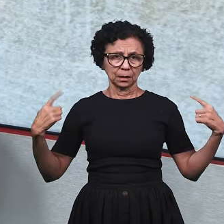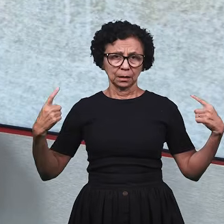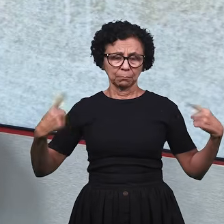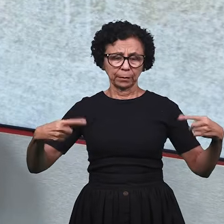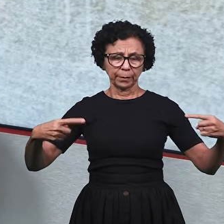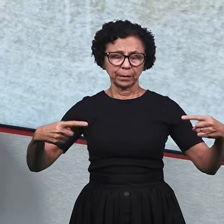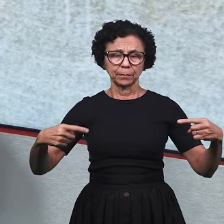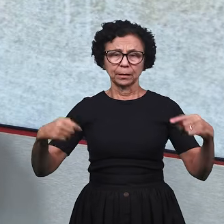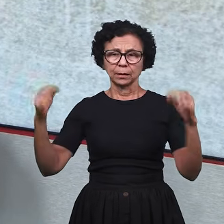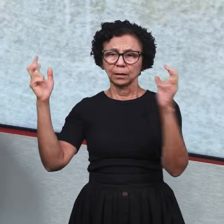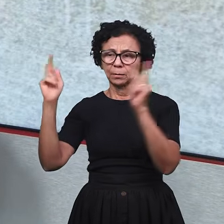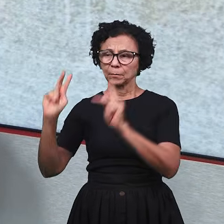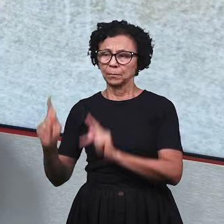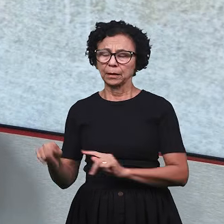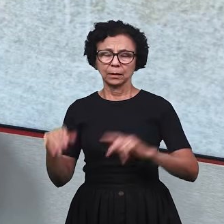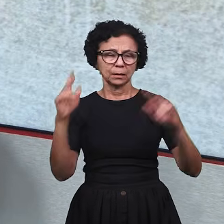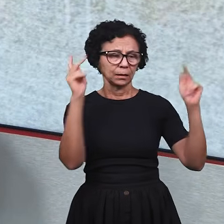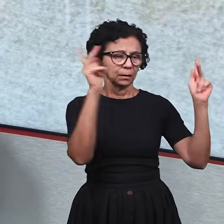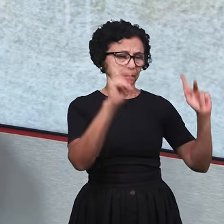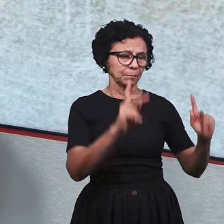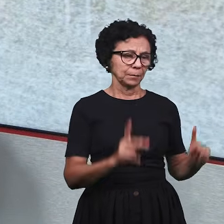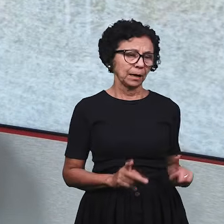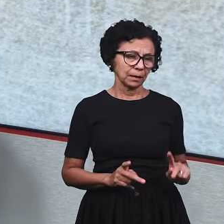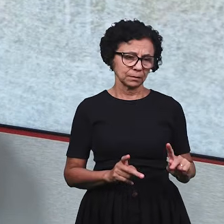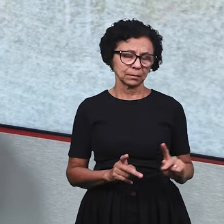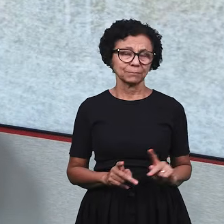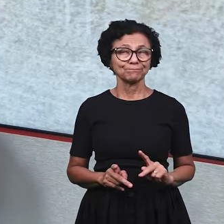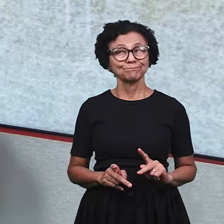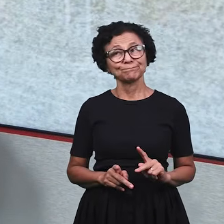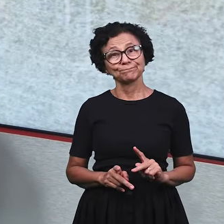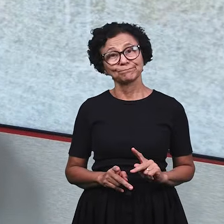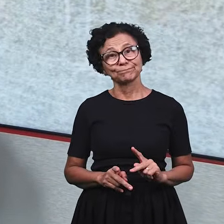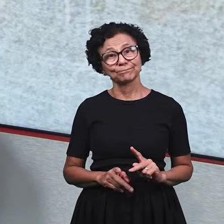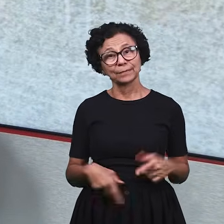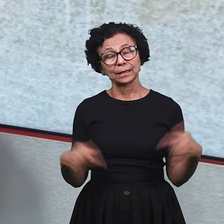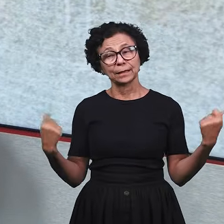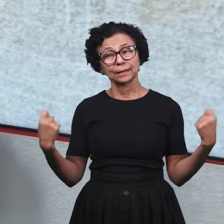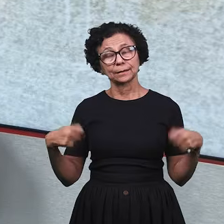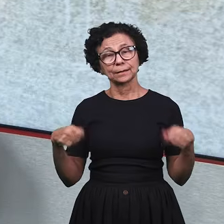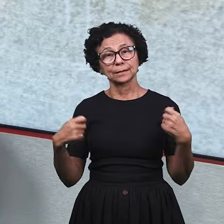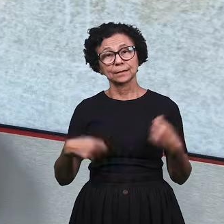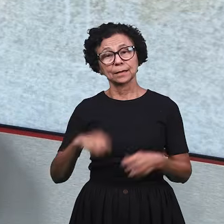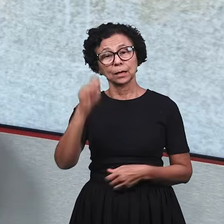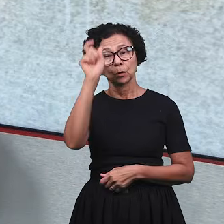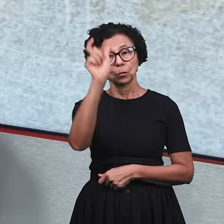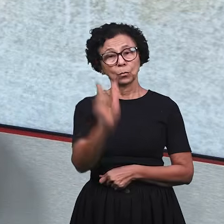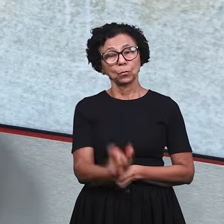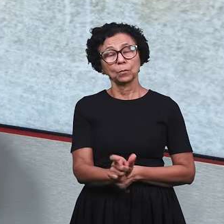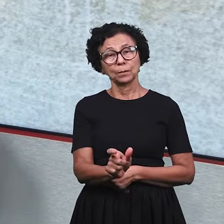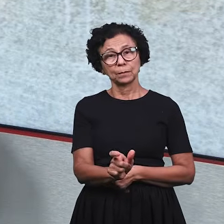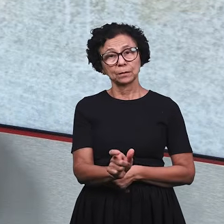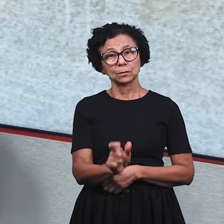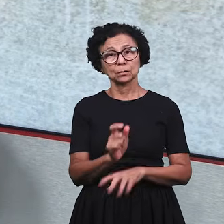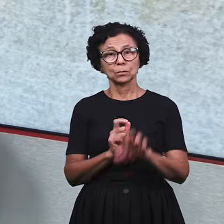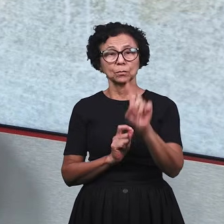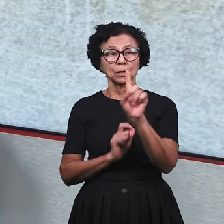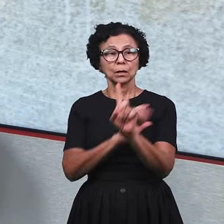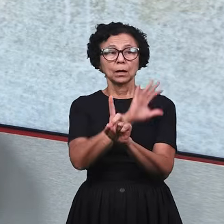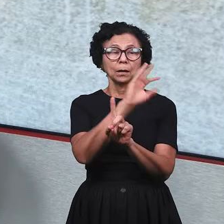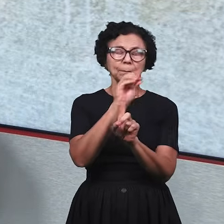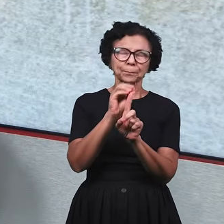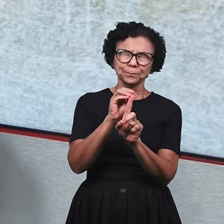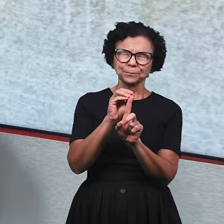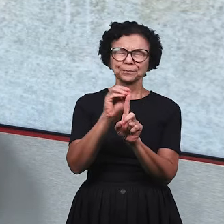é necessário realmente a presença de um pacificador. Ele atua como intermediário,